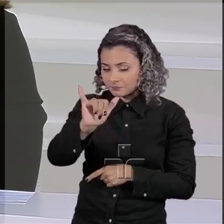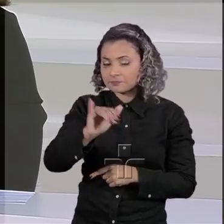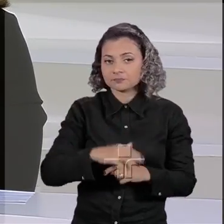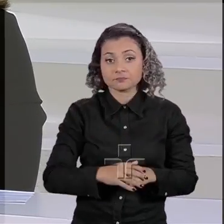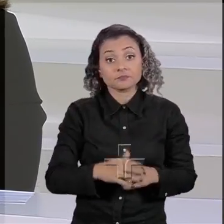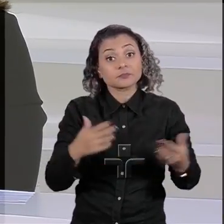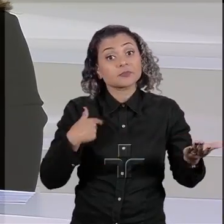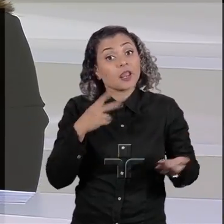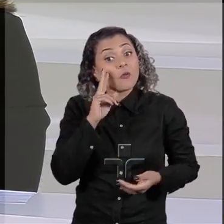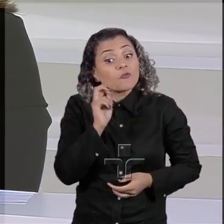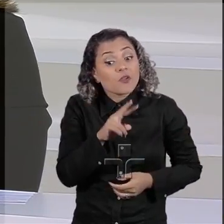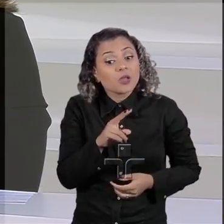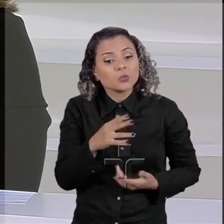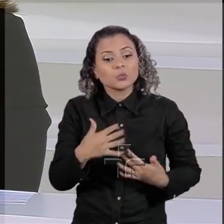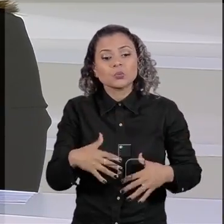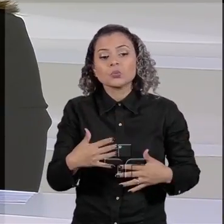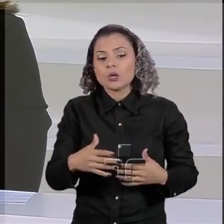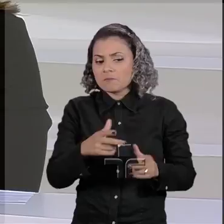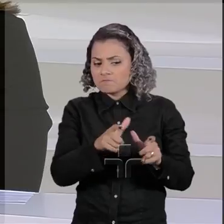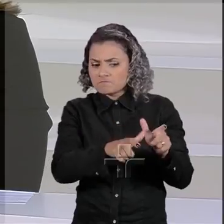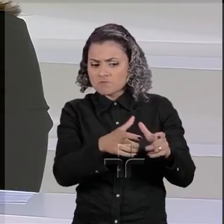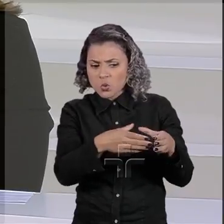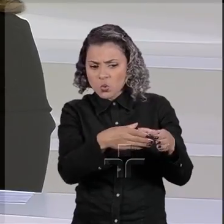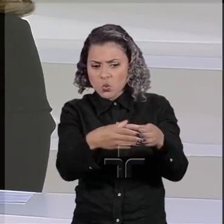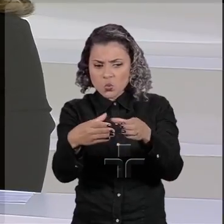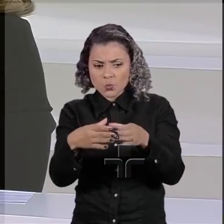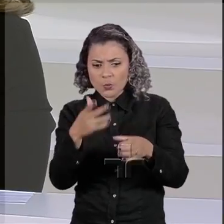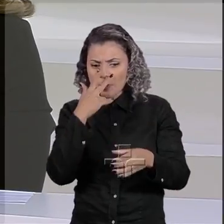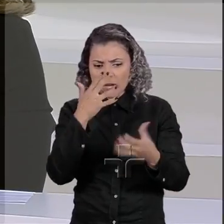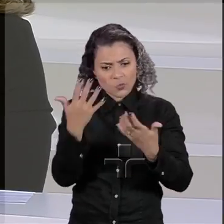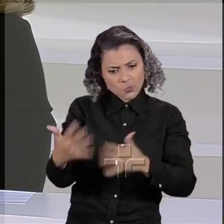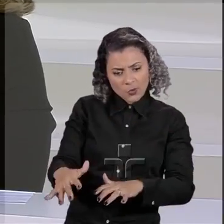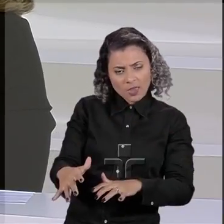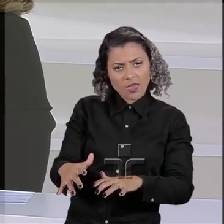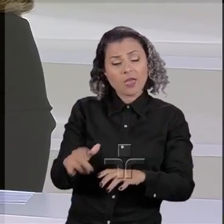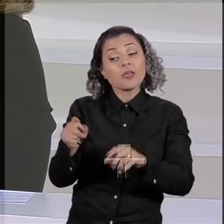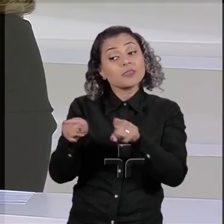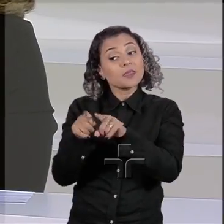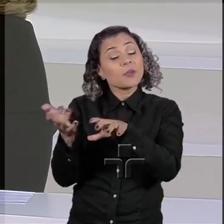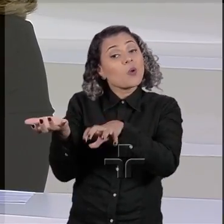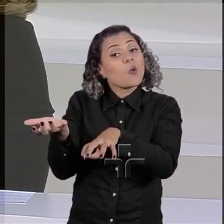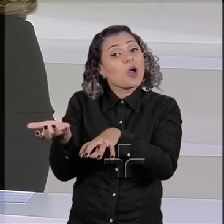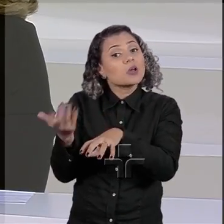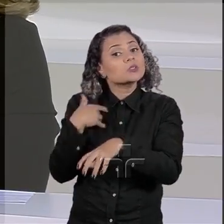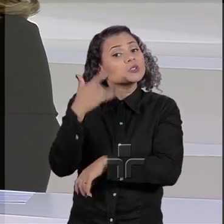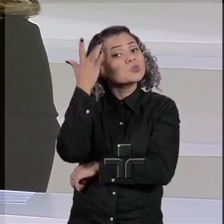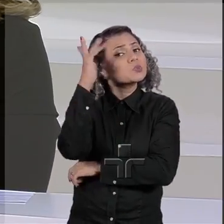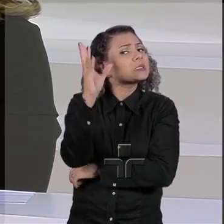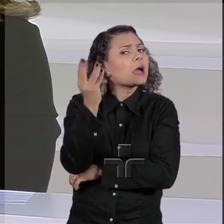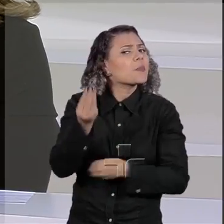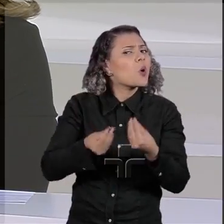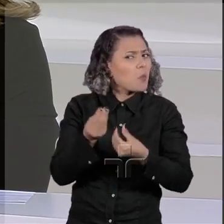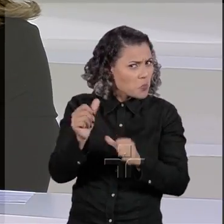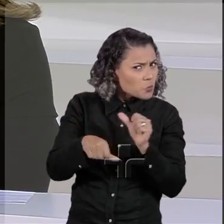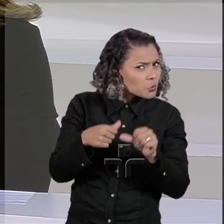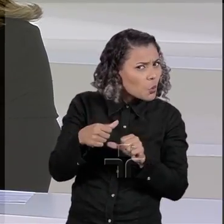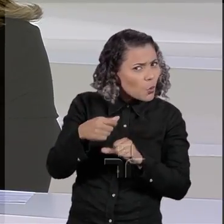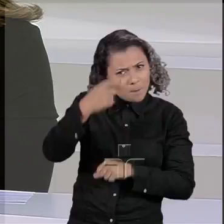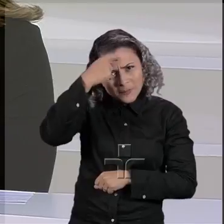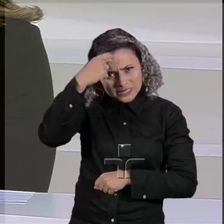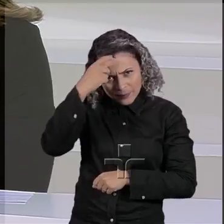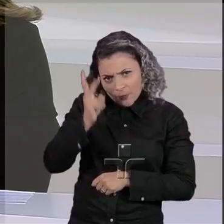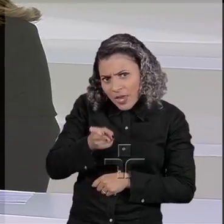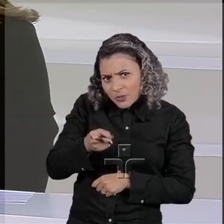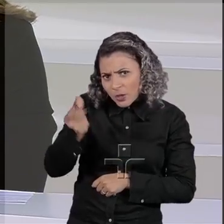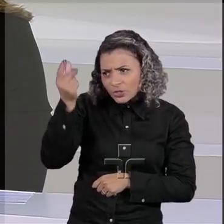estou prevendo muita resistência, inclusive num Congresso que a gente não sabe exatamente qual foi o tipo de renovação que teve, qual é o pensamento que se